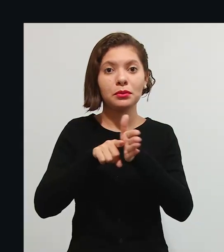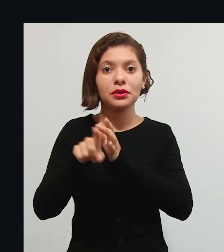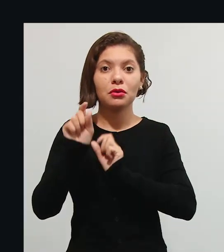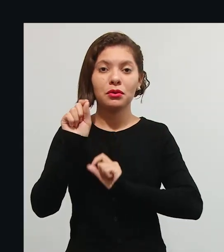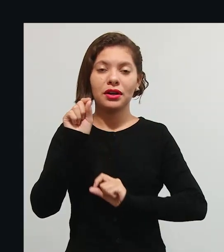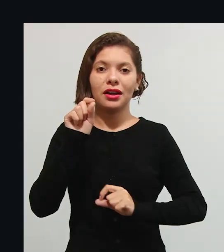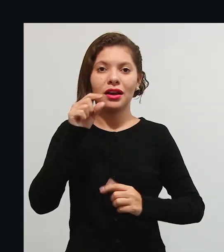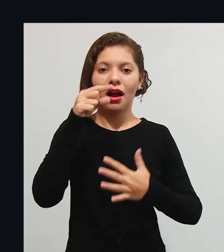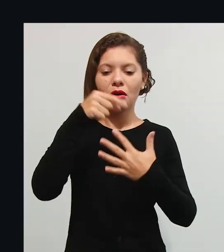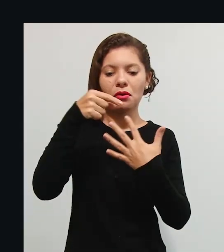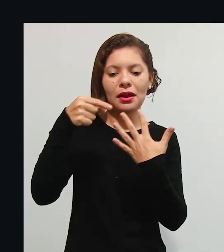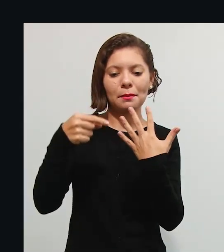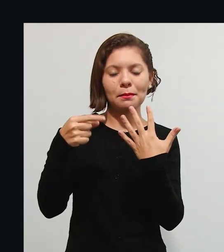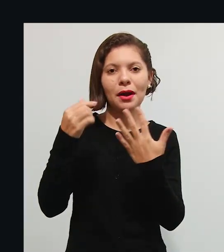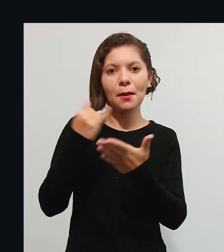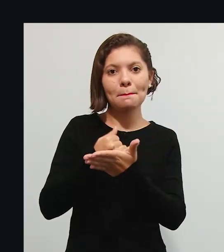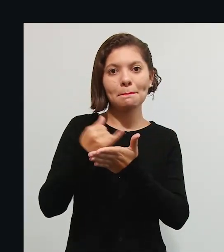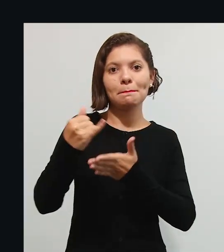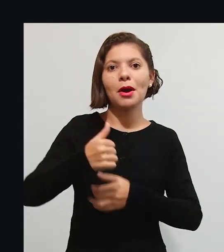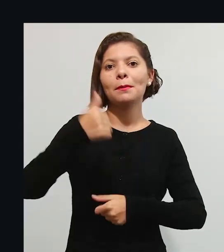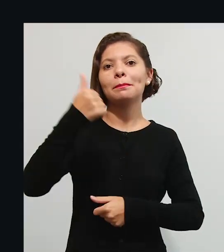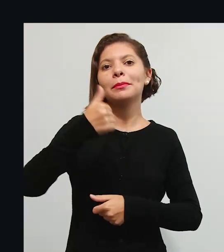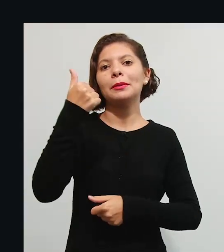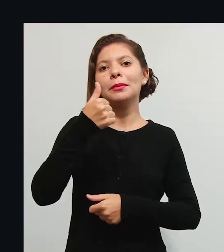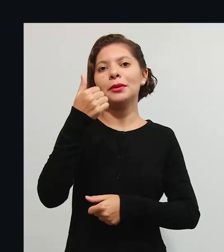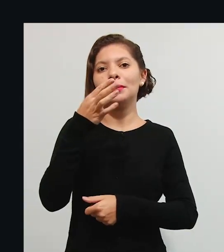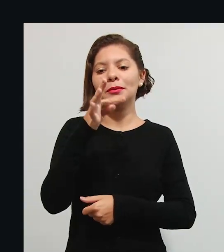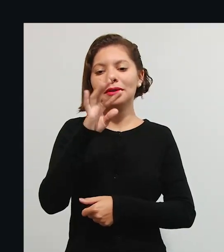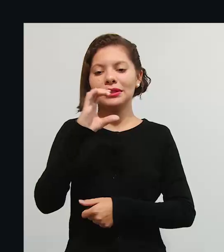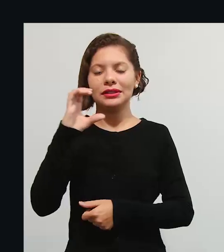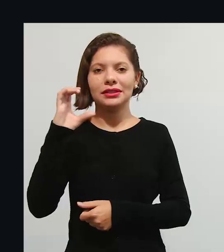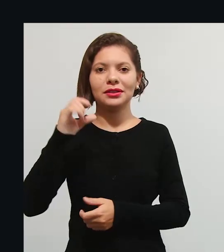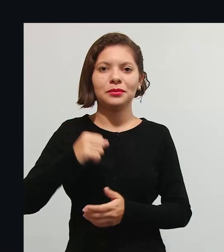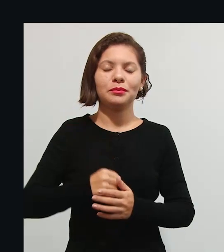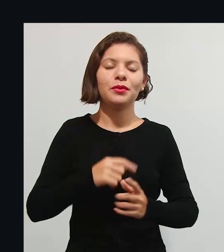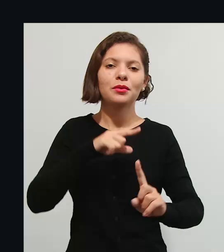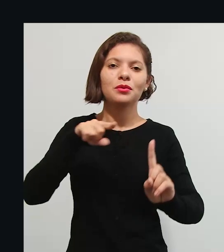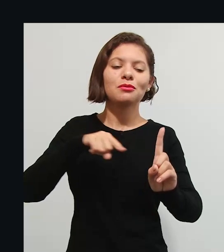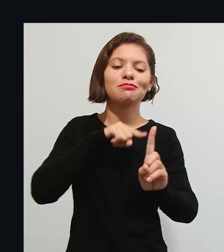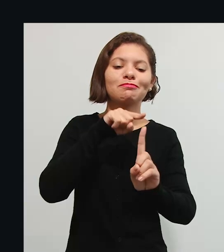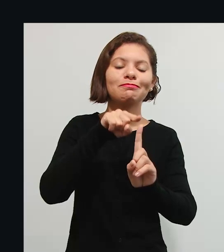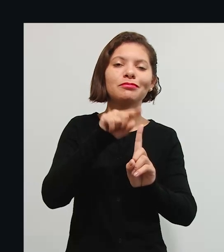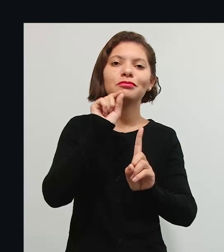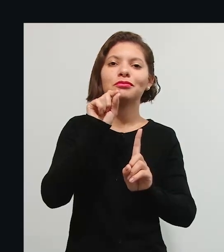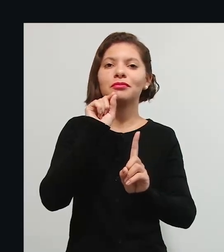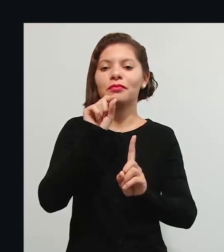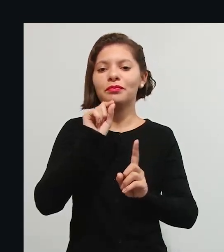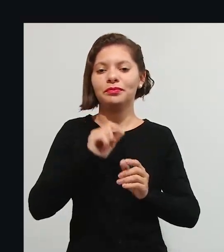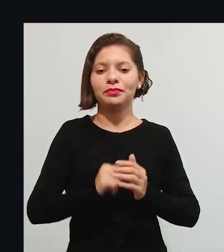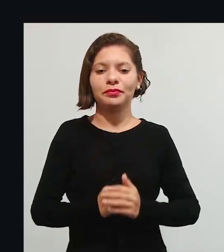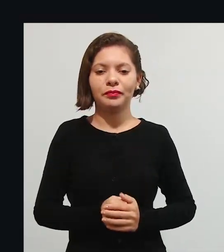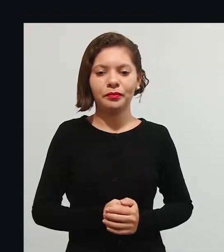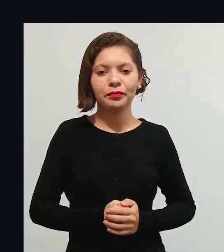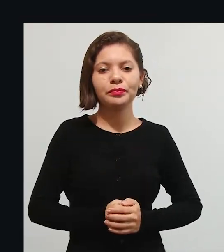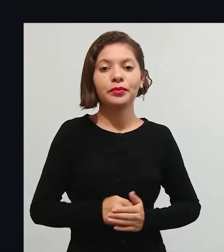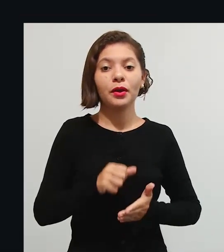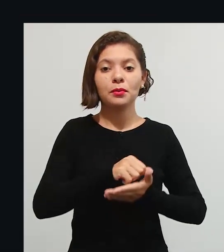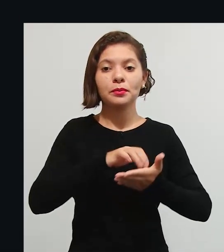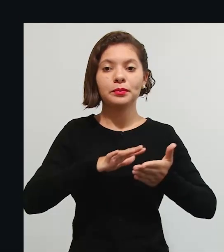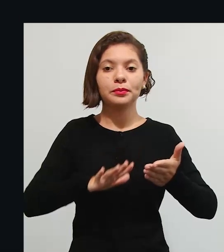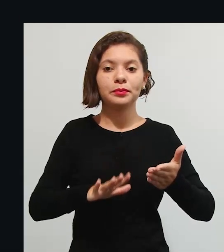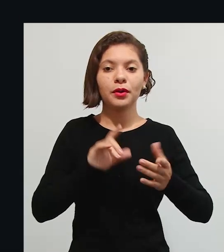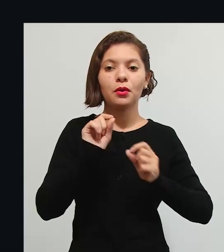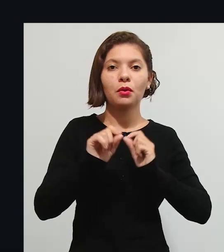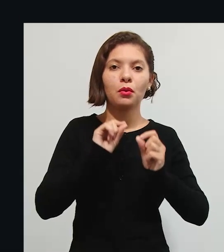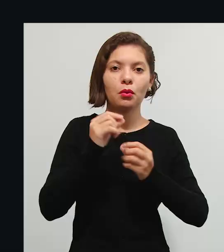ele é o elemento inicial para o trabalho de conclusão de curso, que tem por objetivo o quê? Desenvolver uma